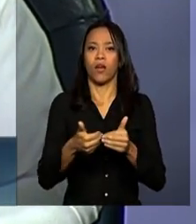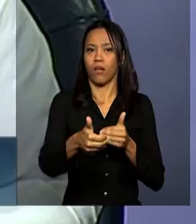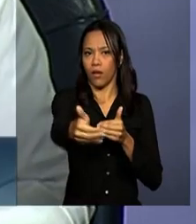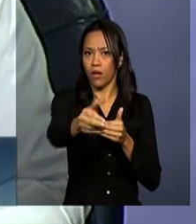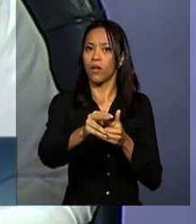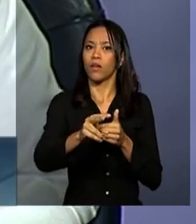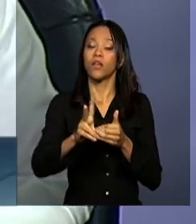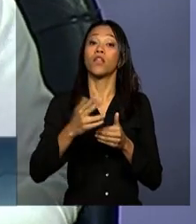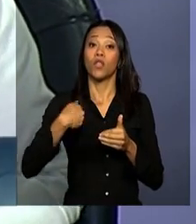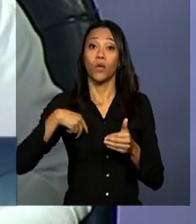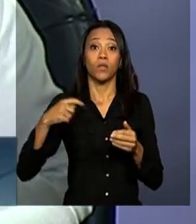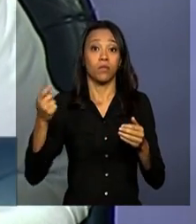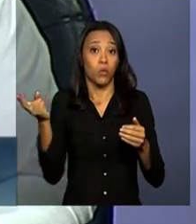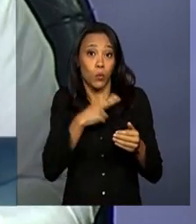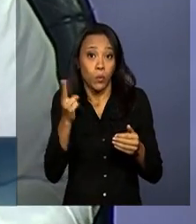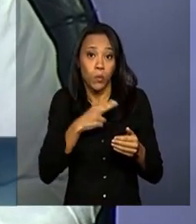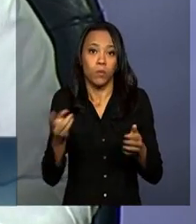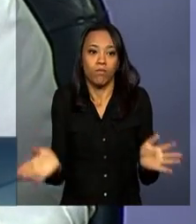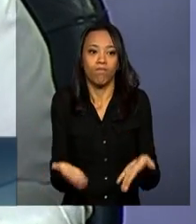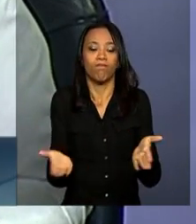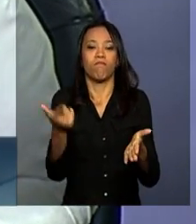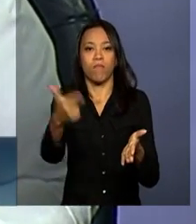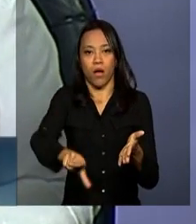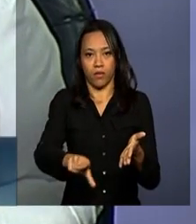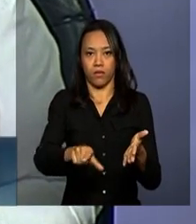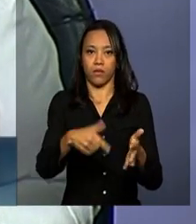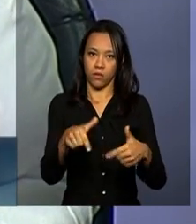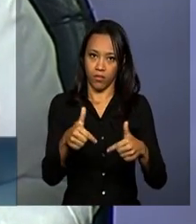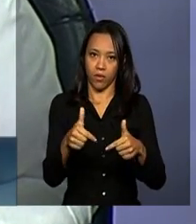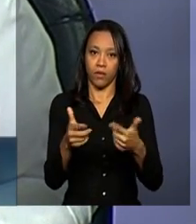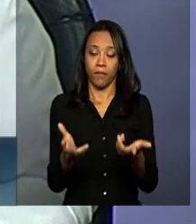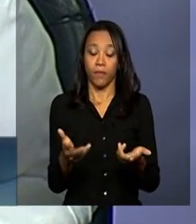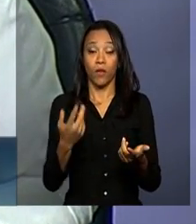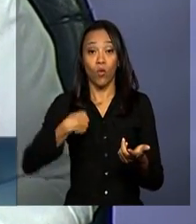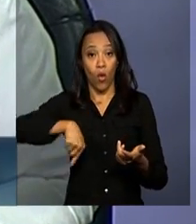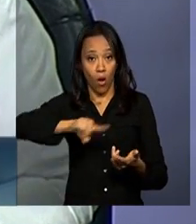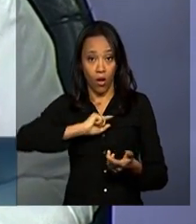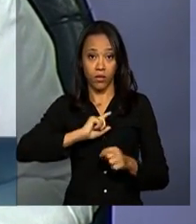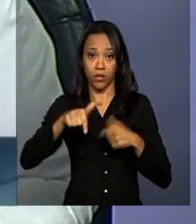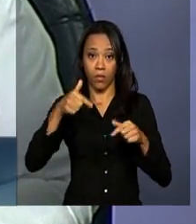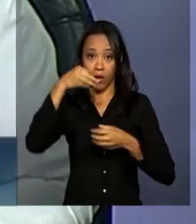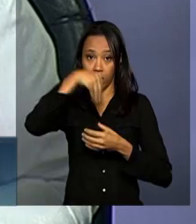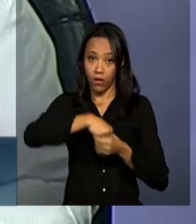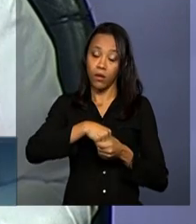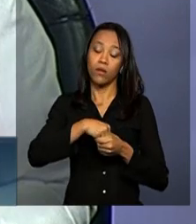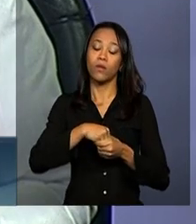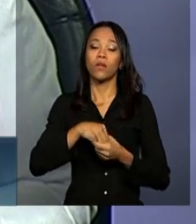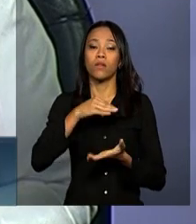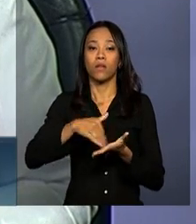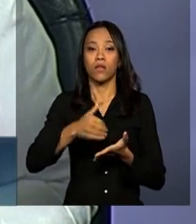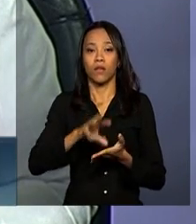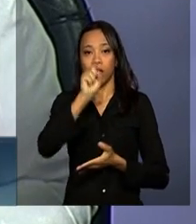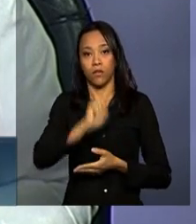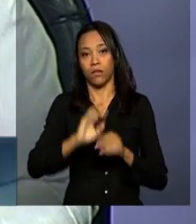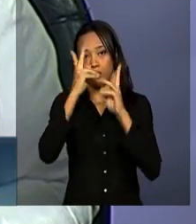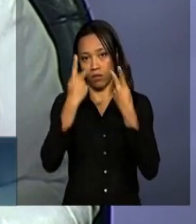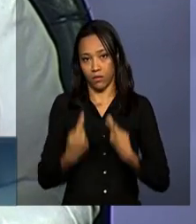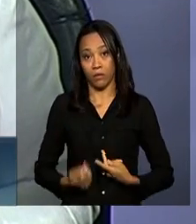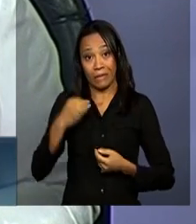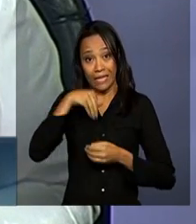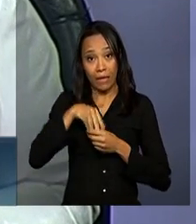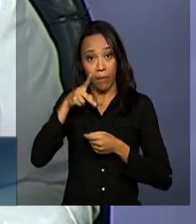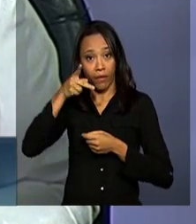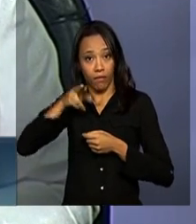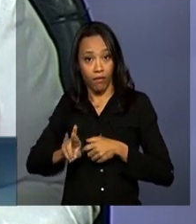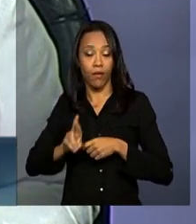né, acelerar e incentivar. Então, para nós, da Secretaria de Direitos Humanos da Presidência da República, nós